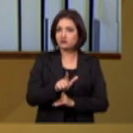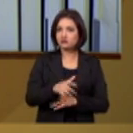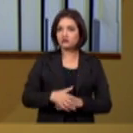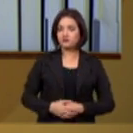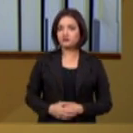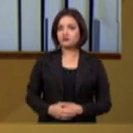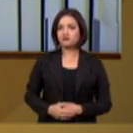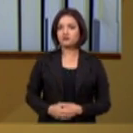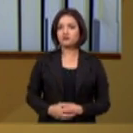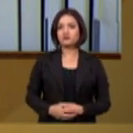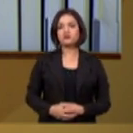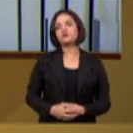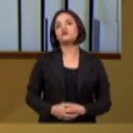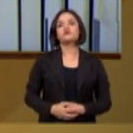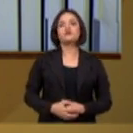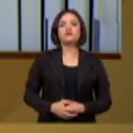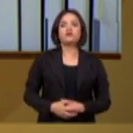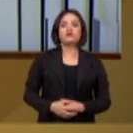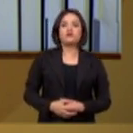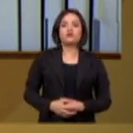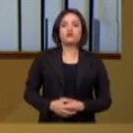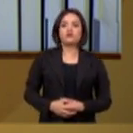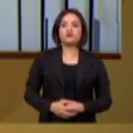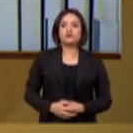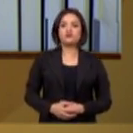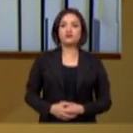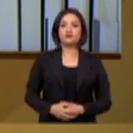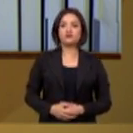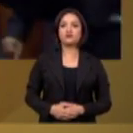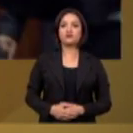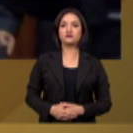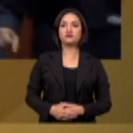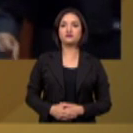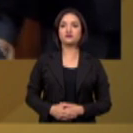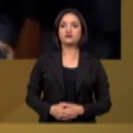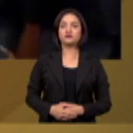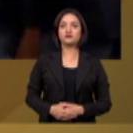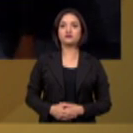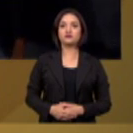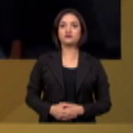é e quais são os conhecimentos